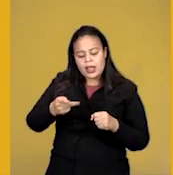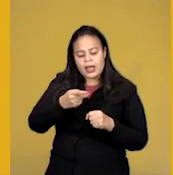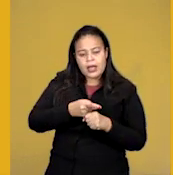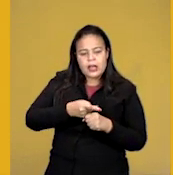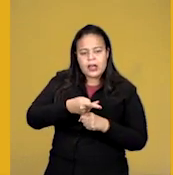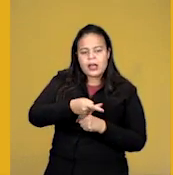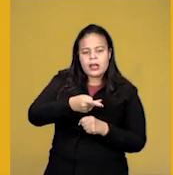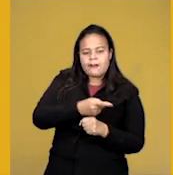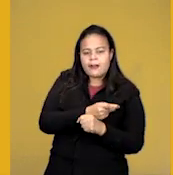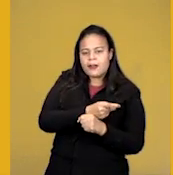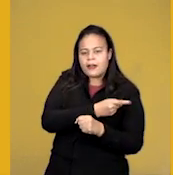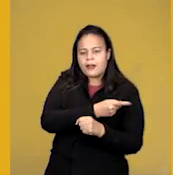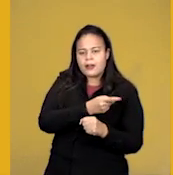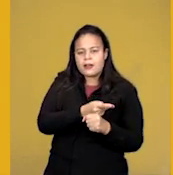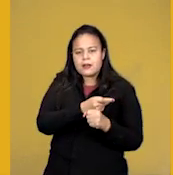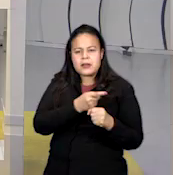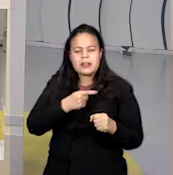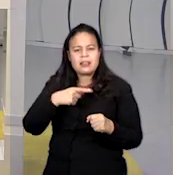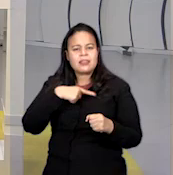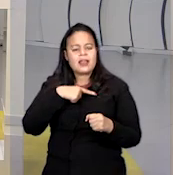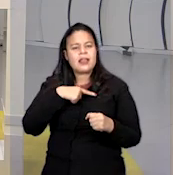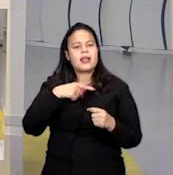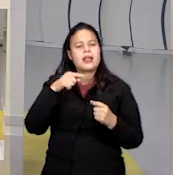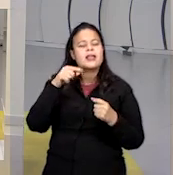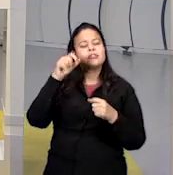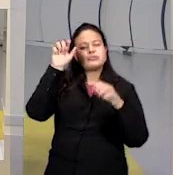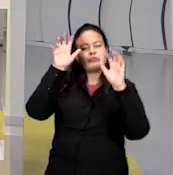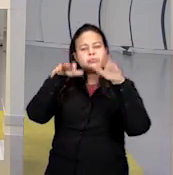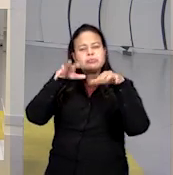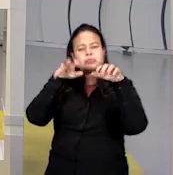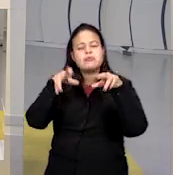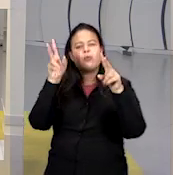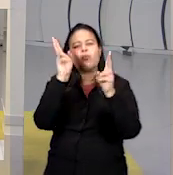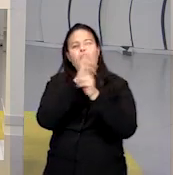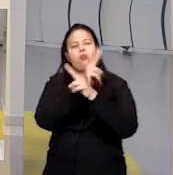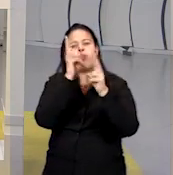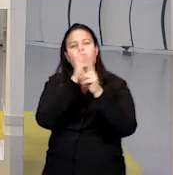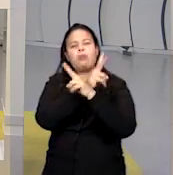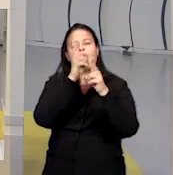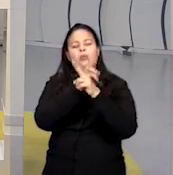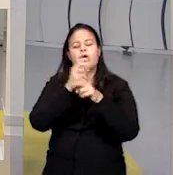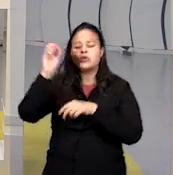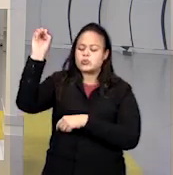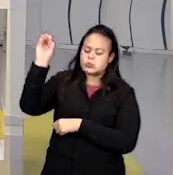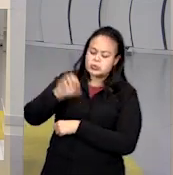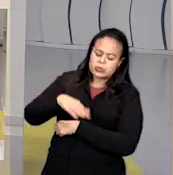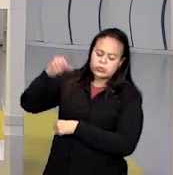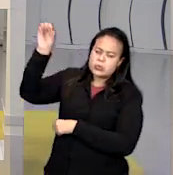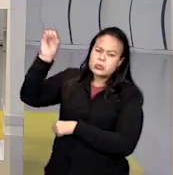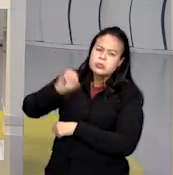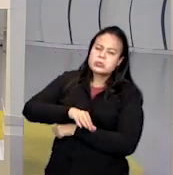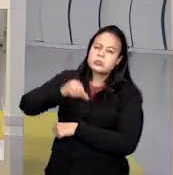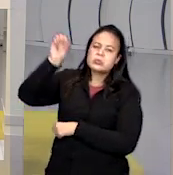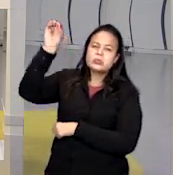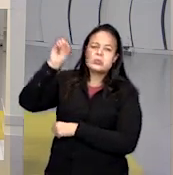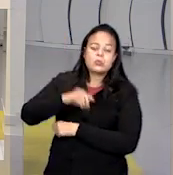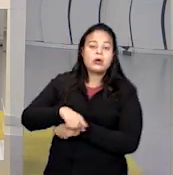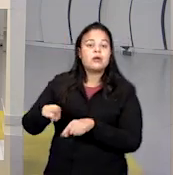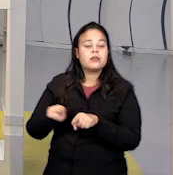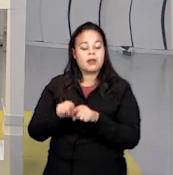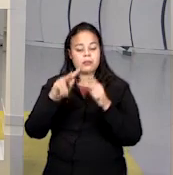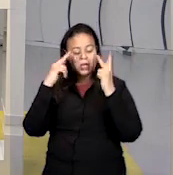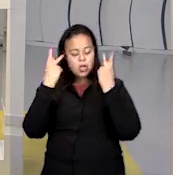rochas submetidas ao intemperismo, chuva, vento, insolação e também sob a ação de alguns